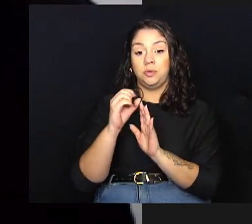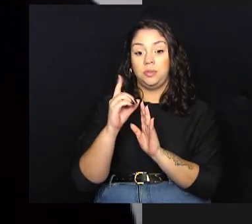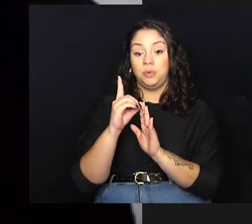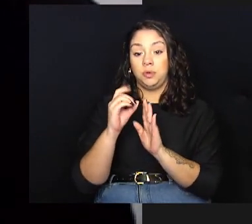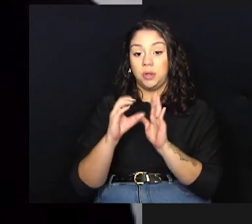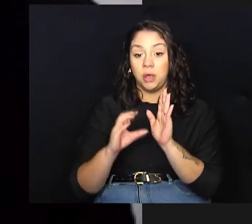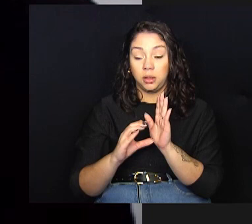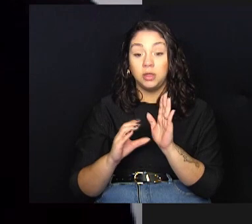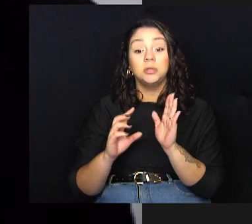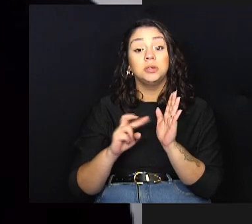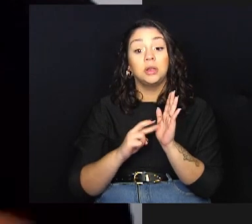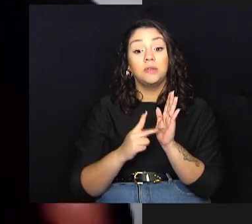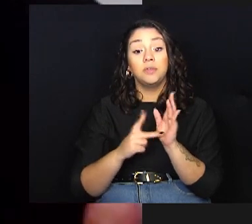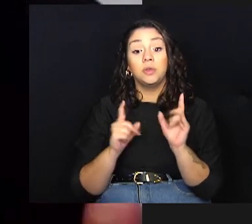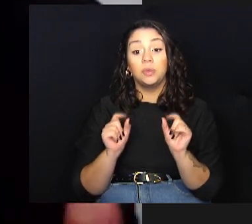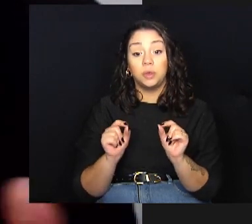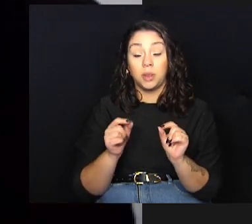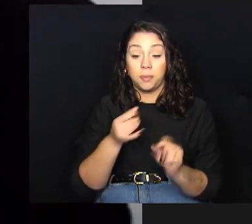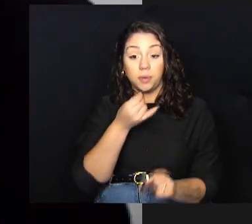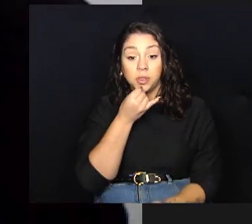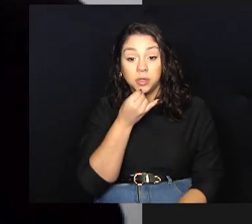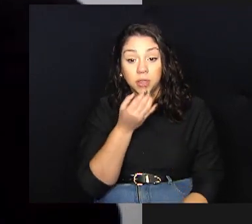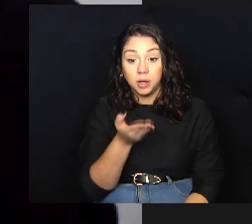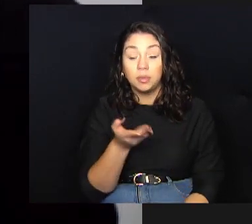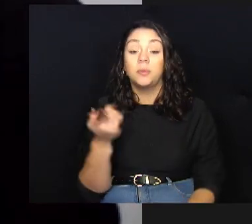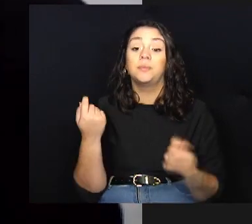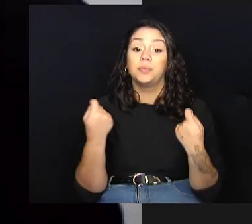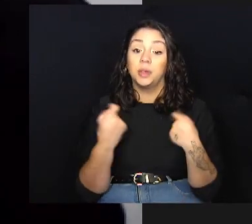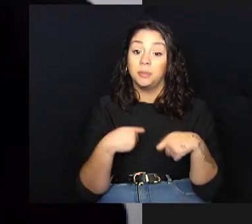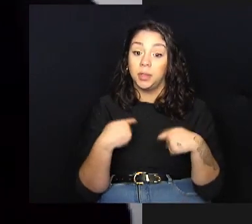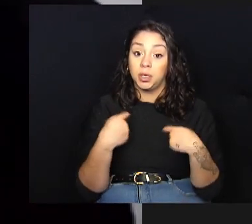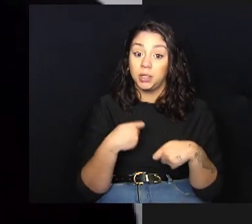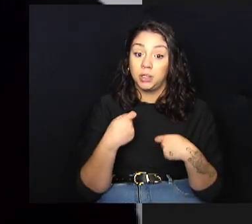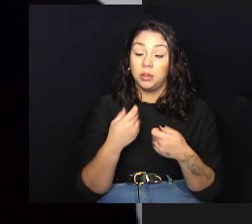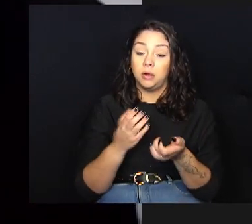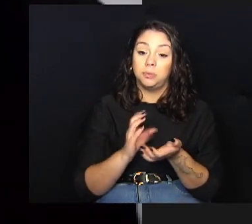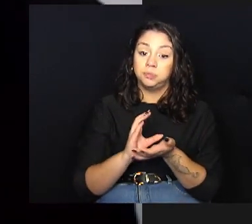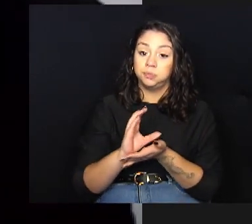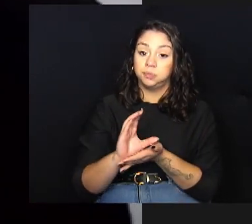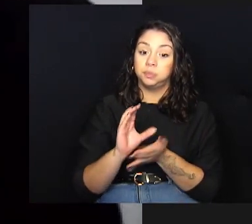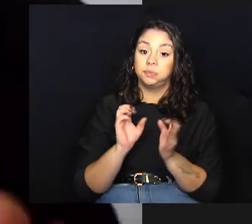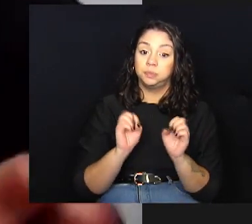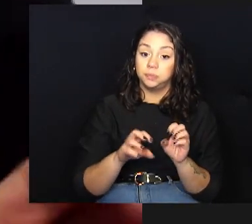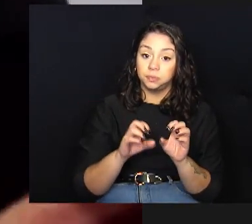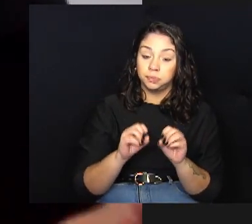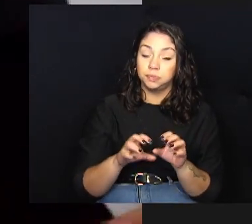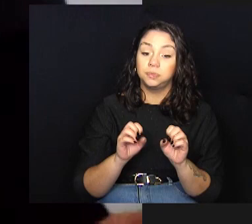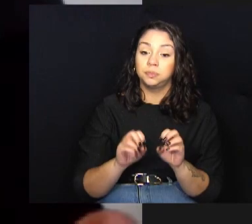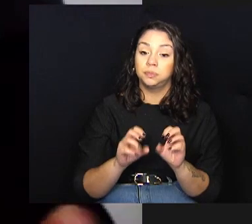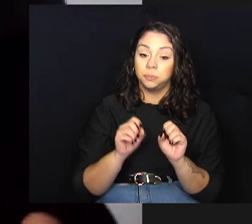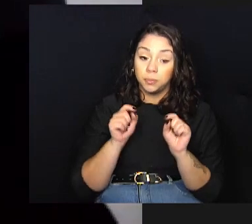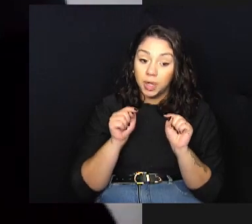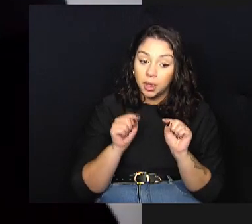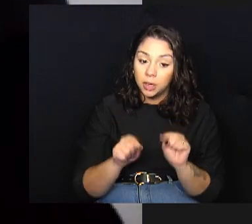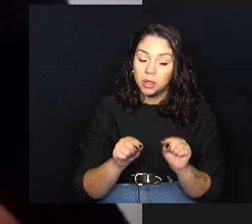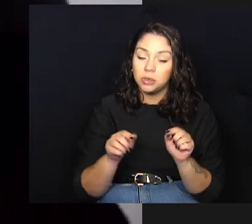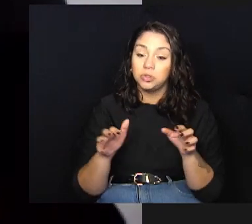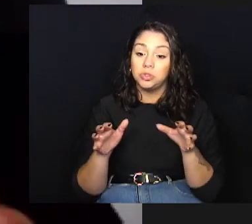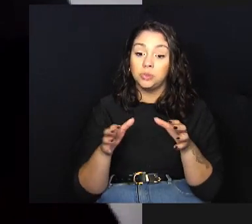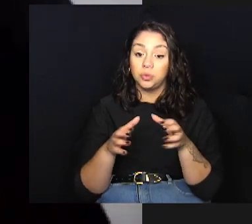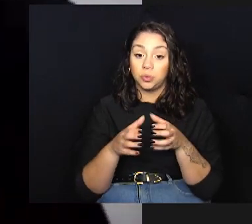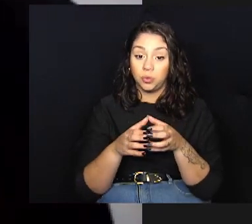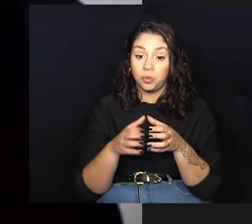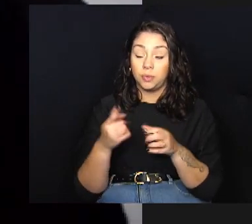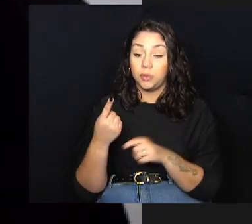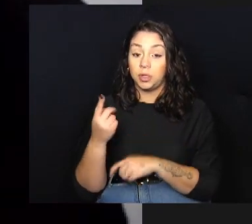significa por exemplo a necessidade de investimento em educação para esse grupo entre